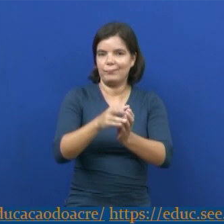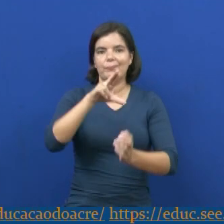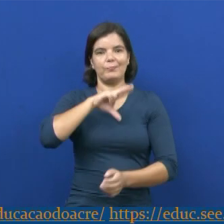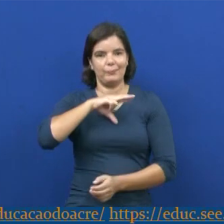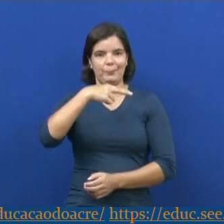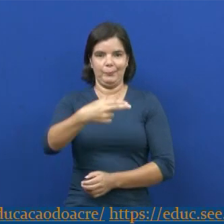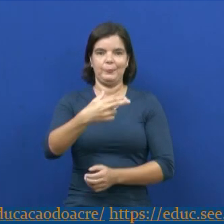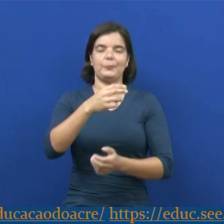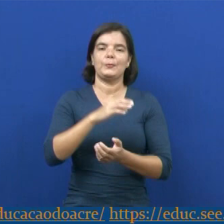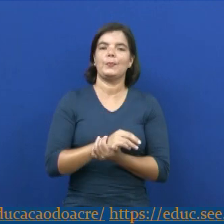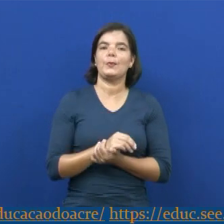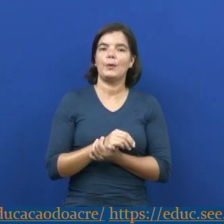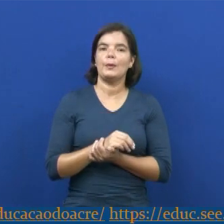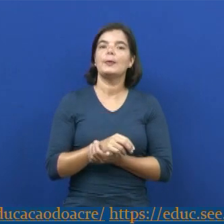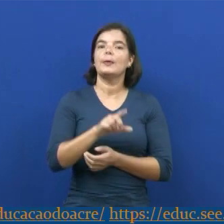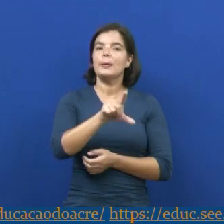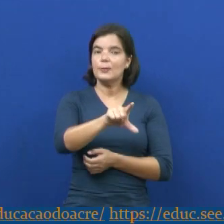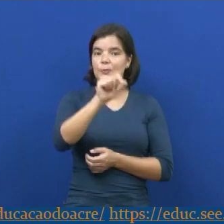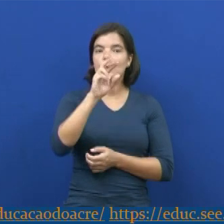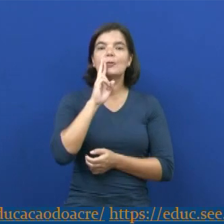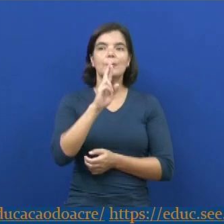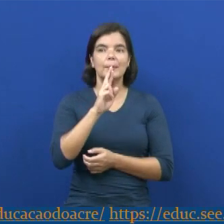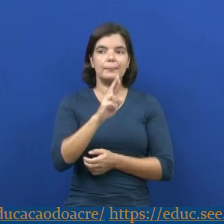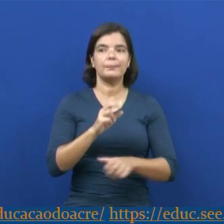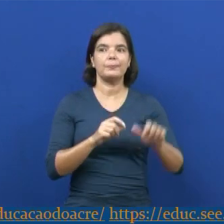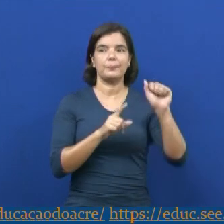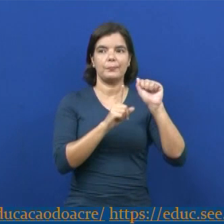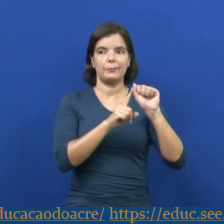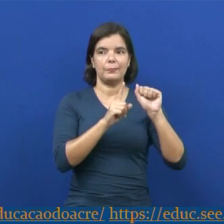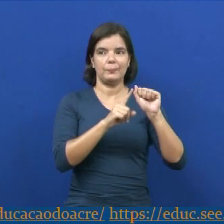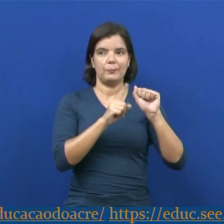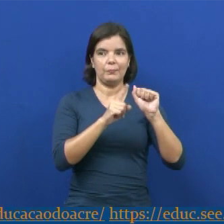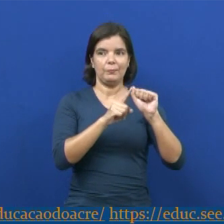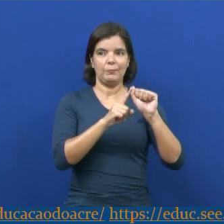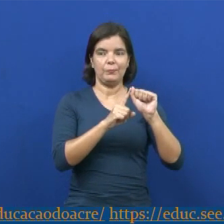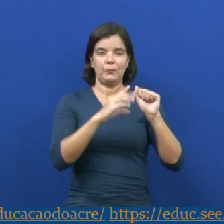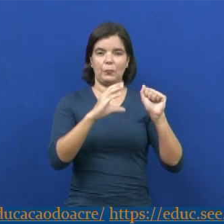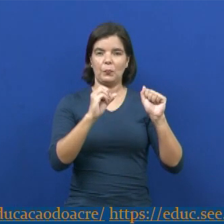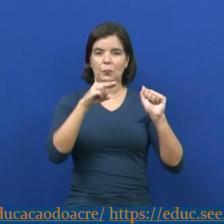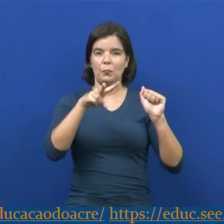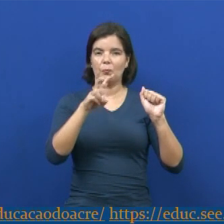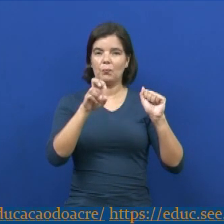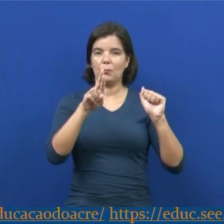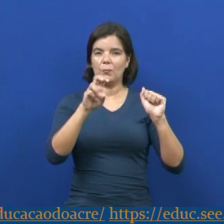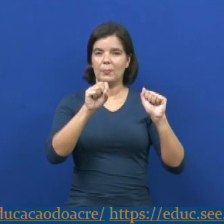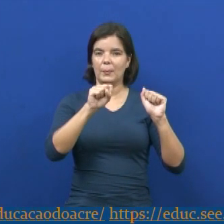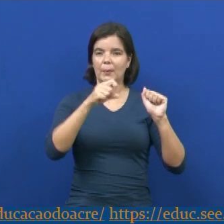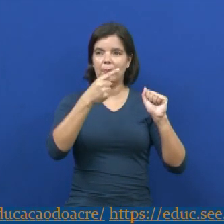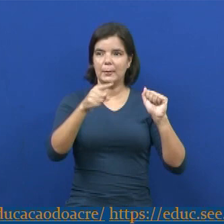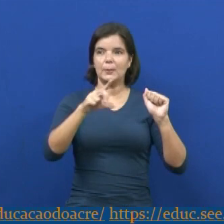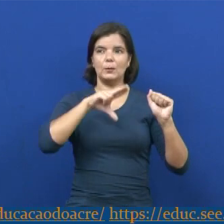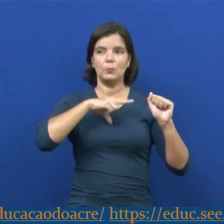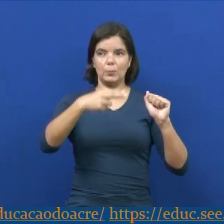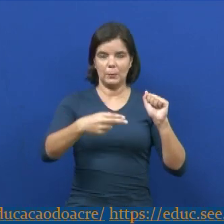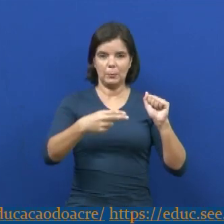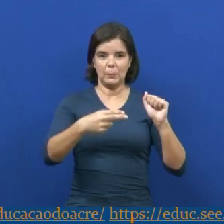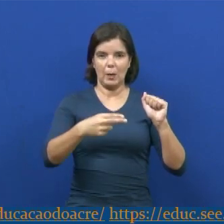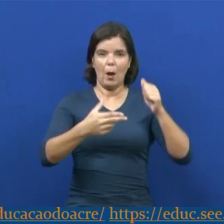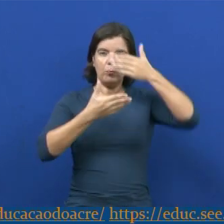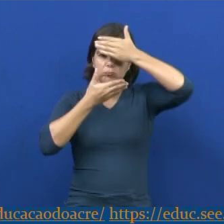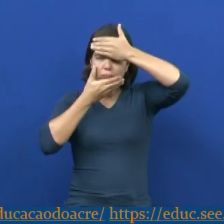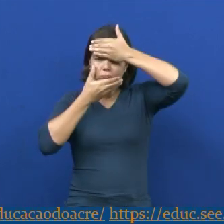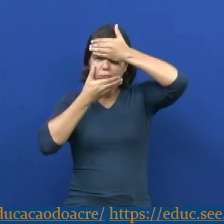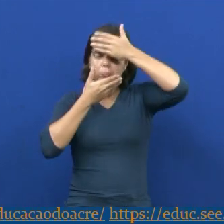expansão marítima. Assinale a opção correta. Letra A. A conversão dos portugueses ao